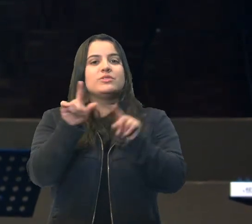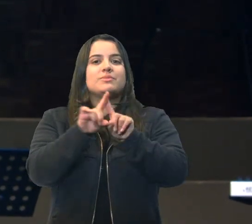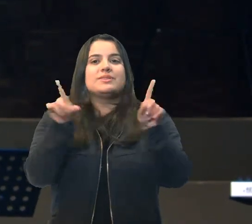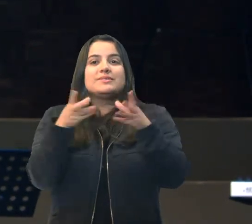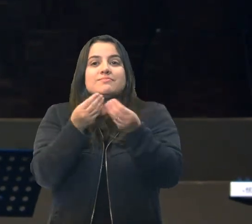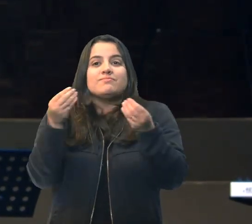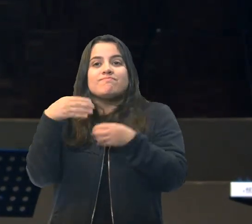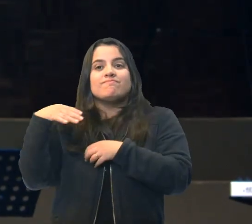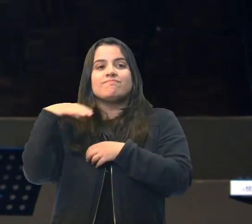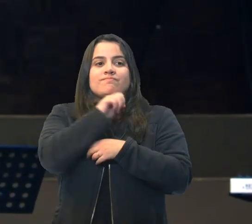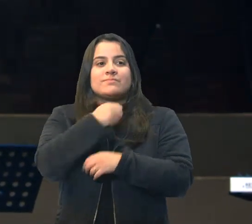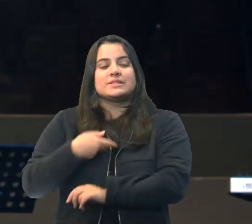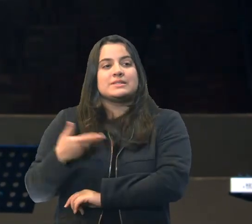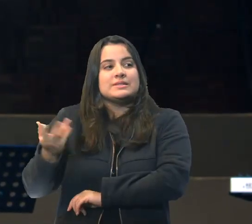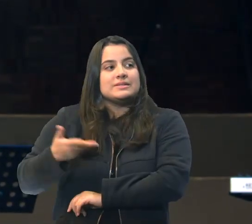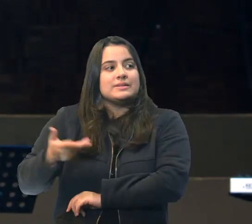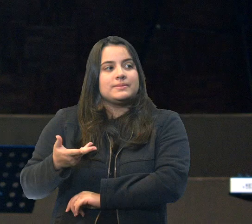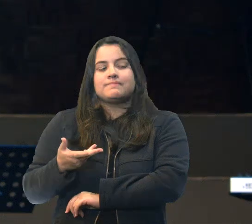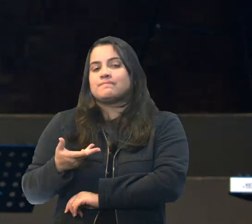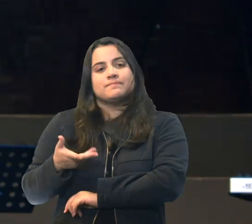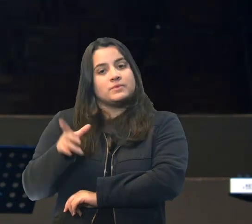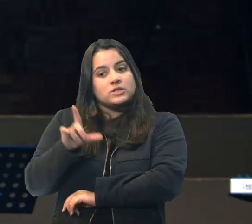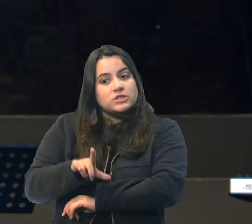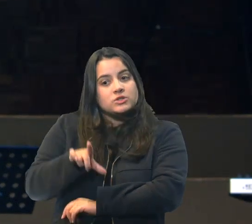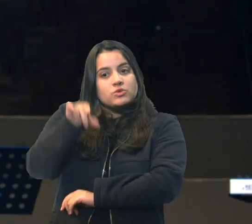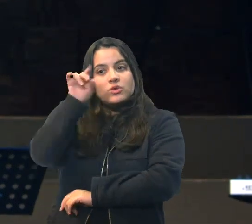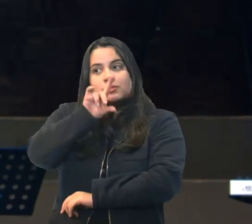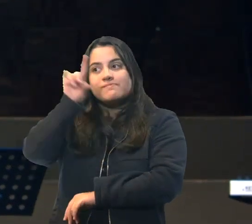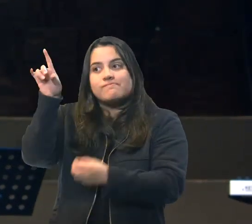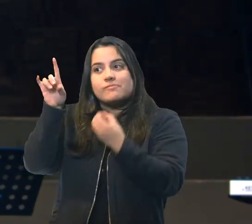Escolha a boa parte, você vai ver a glória de Deus hoje.